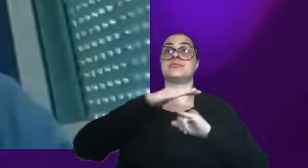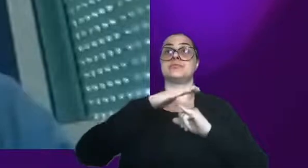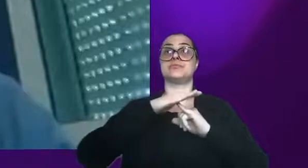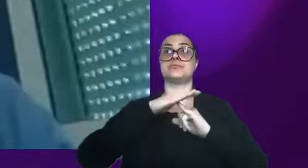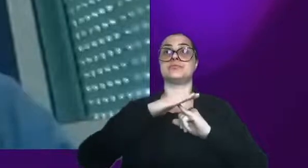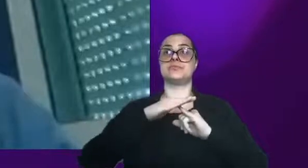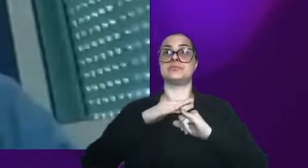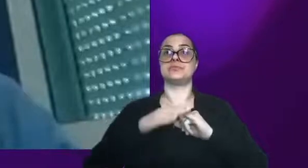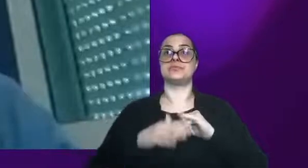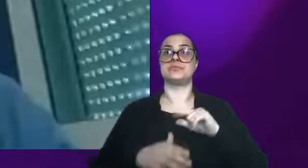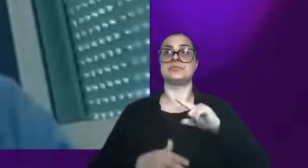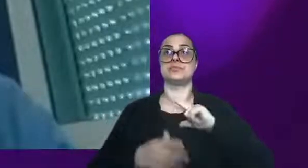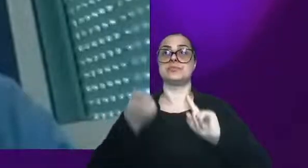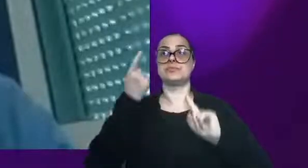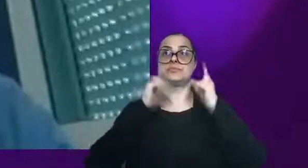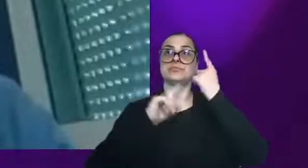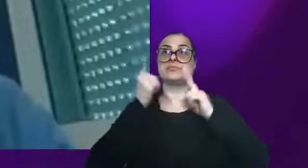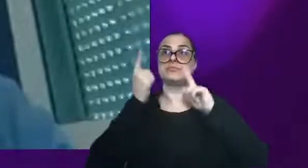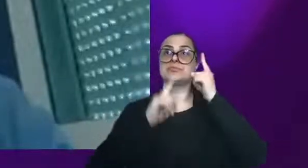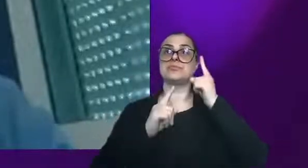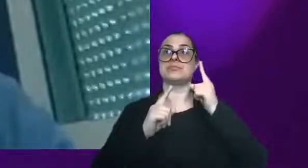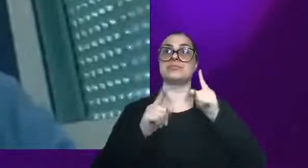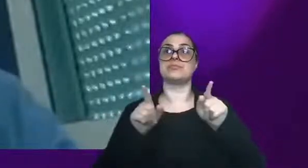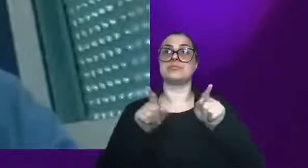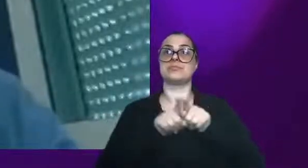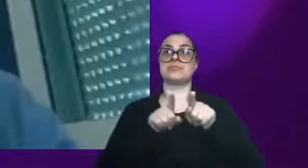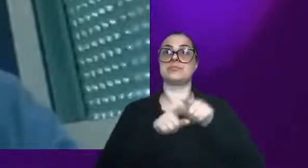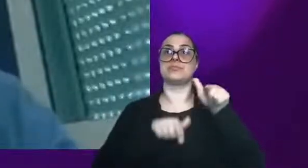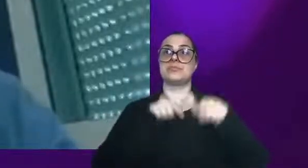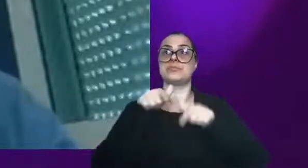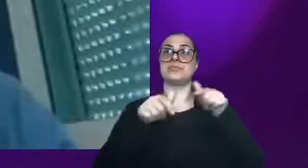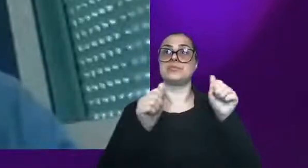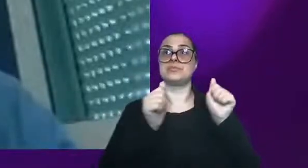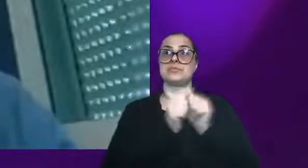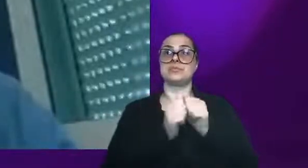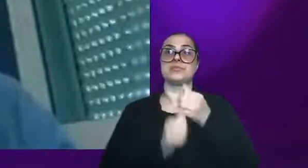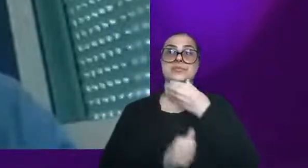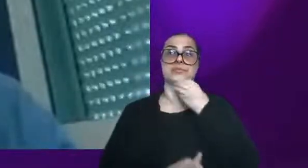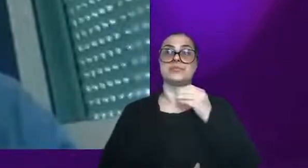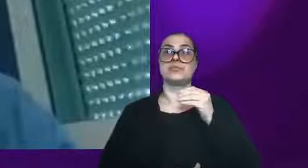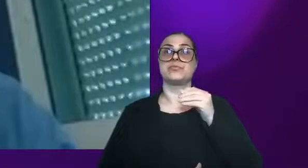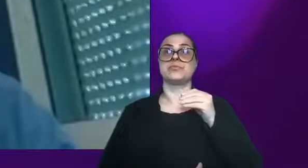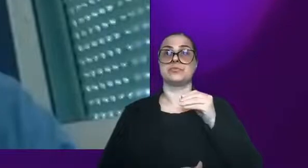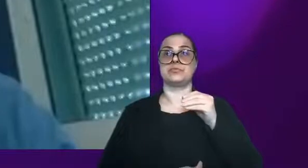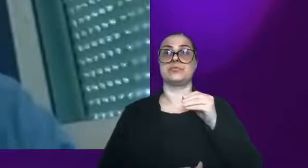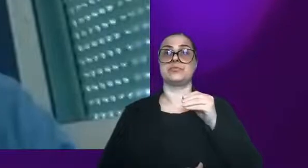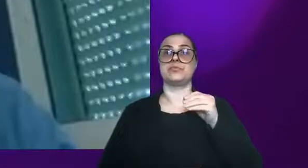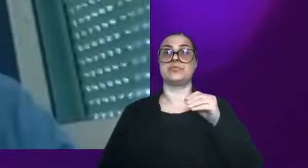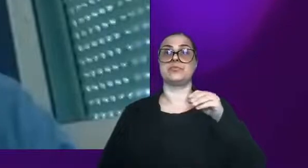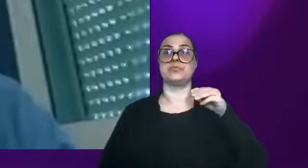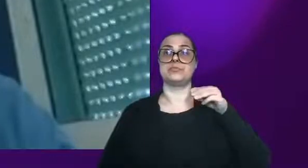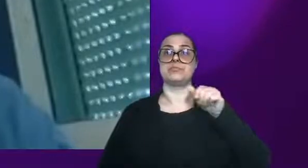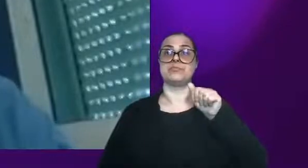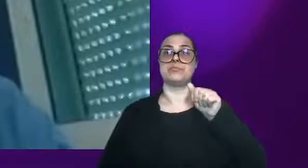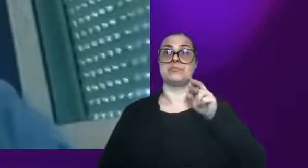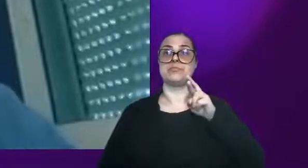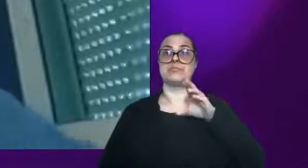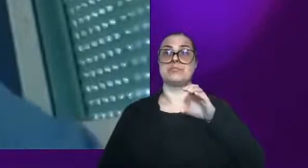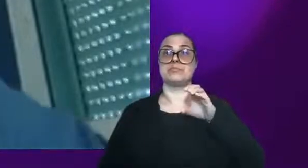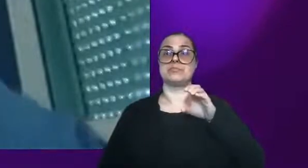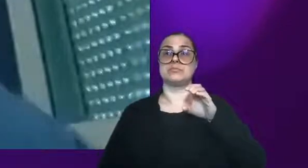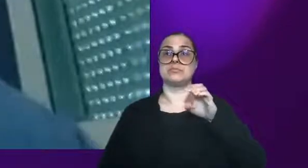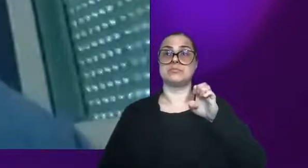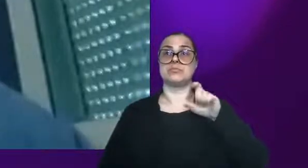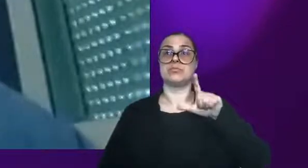works together with Dr. Mazzaferro, who was a precursor of the criteria used nowadays around the